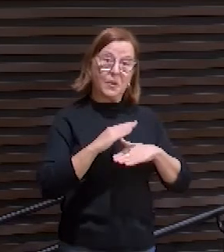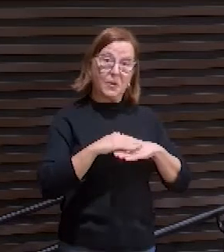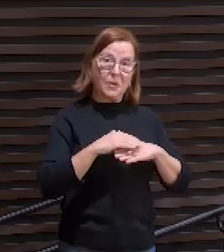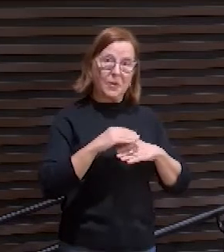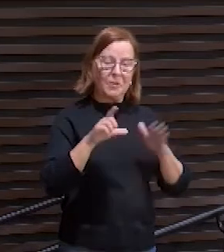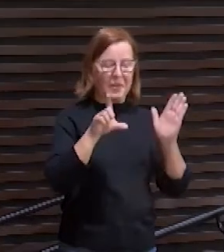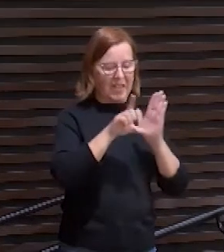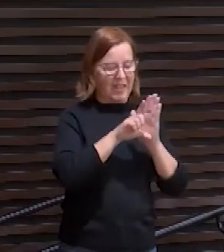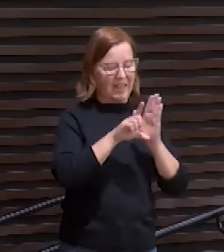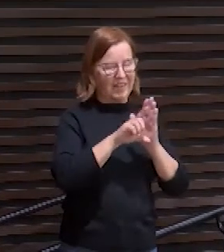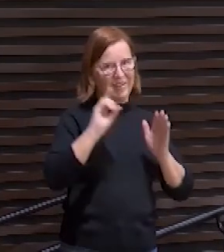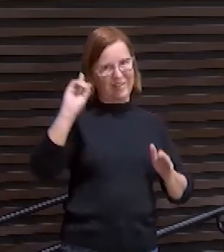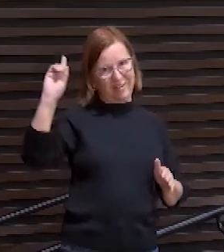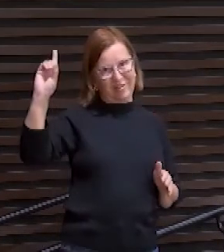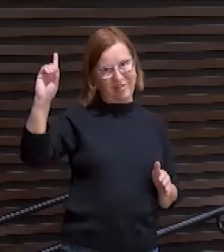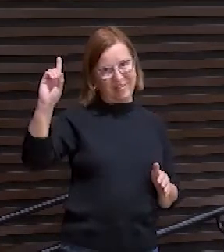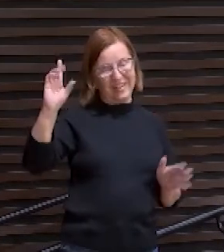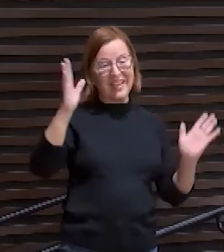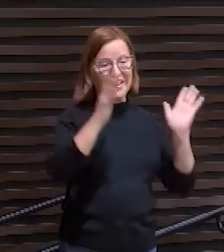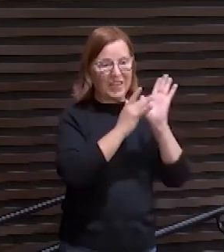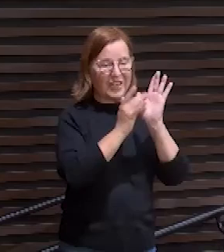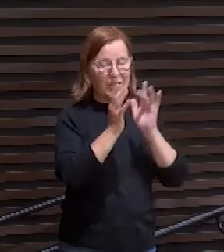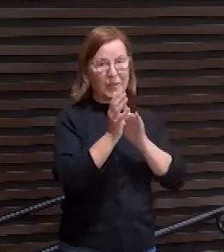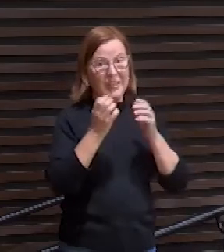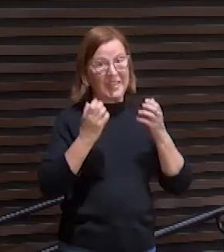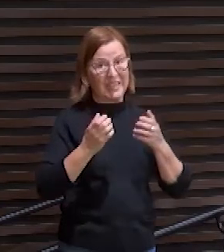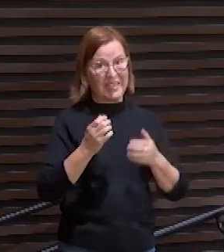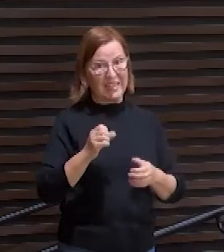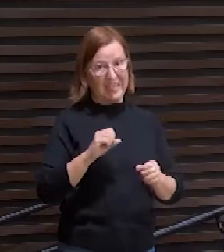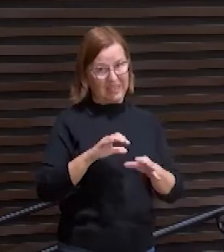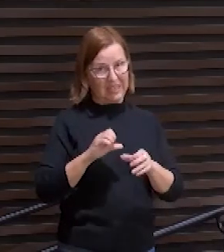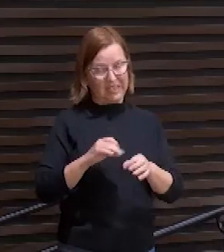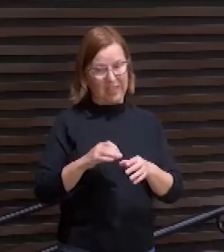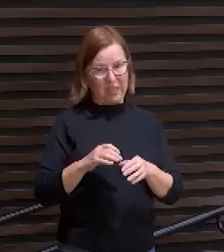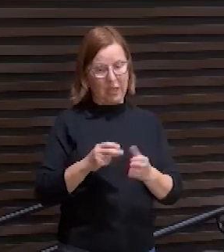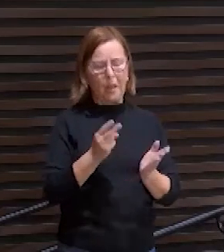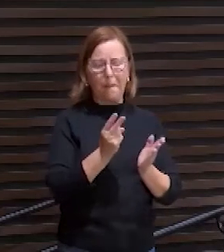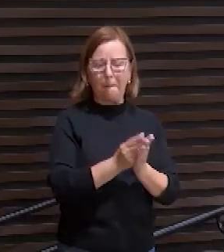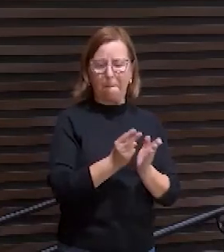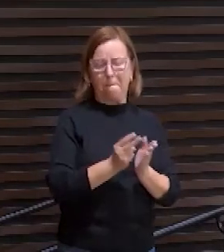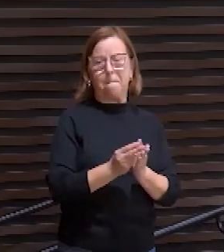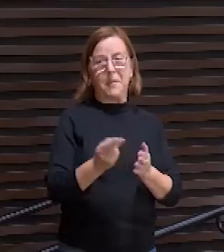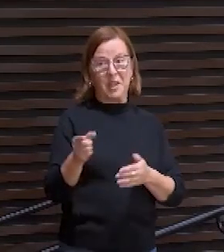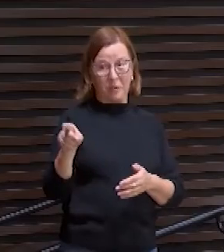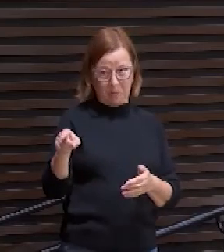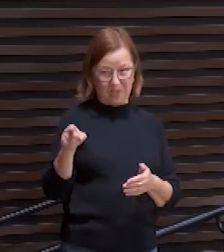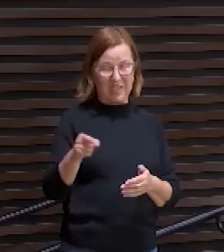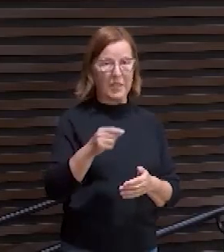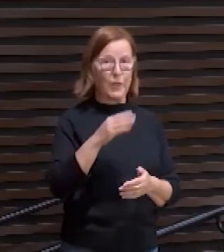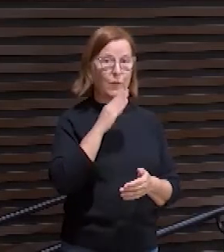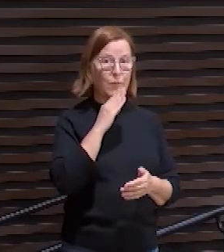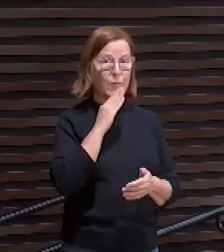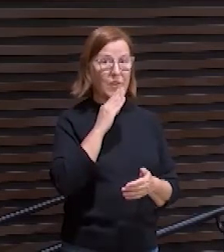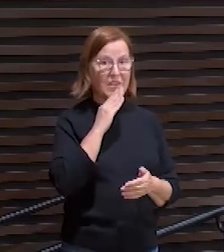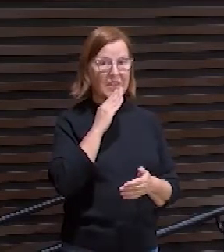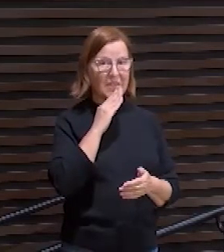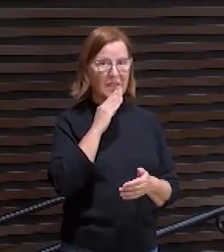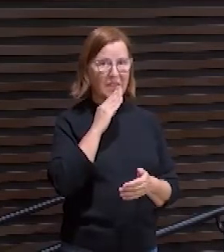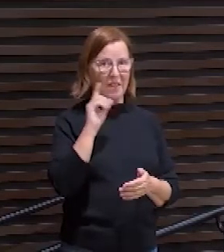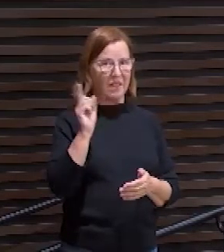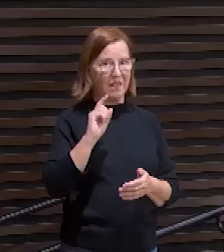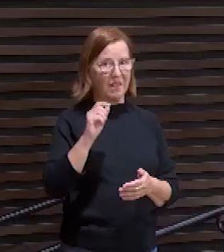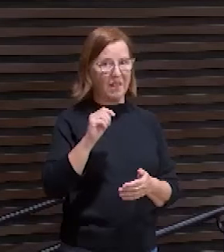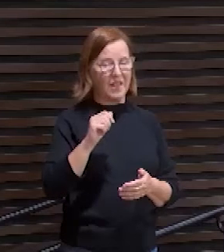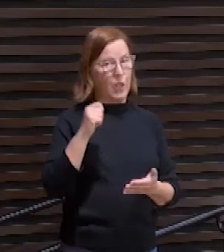E Jesus queria ensiná-lo que, apesar de ele conhecer bem os mandamentos, ele não os